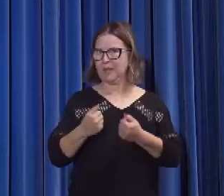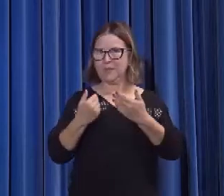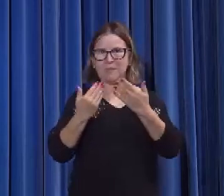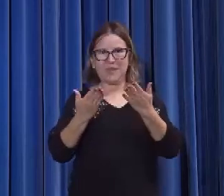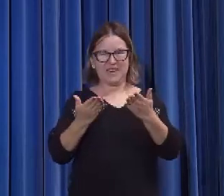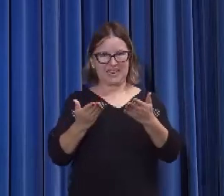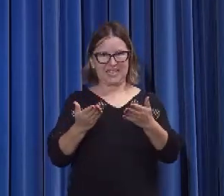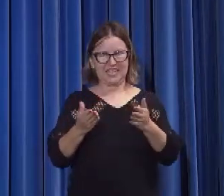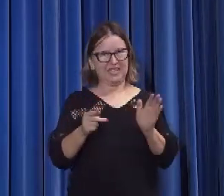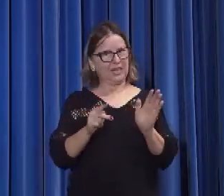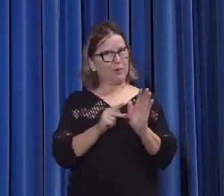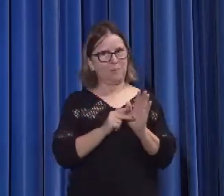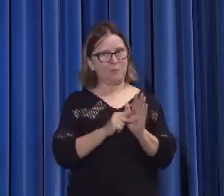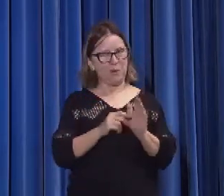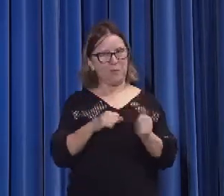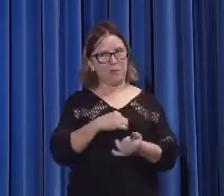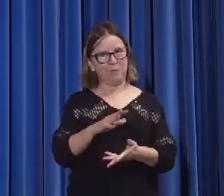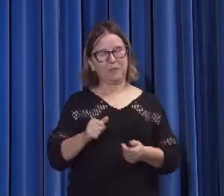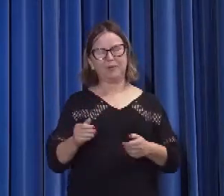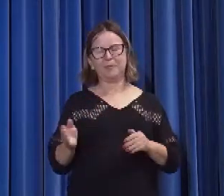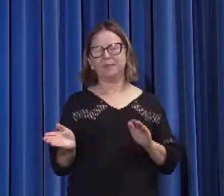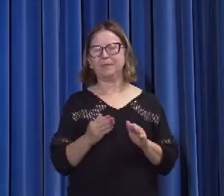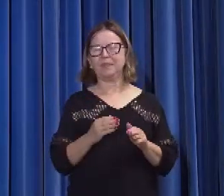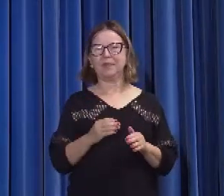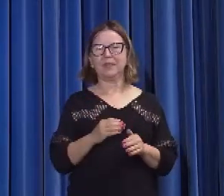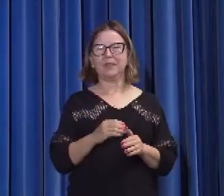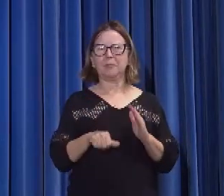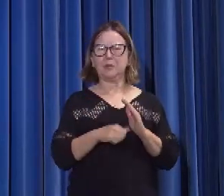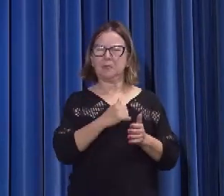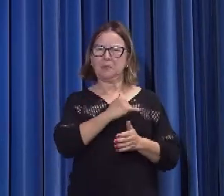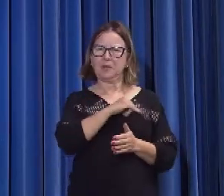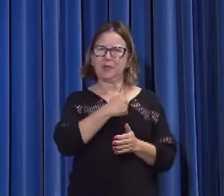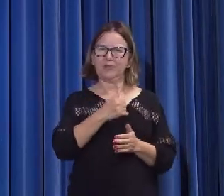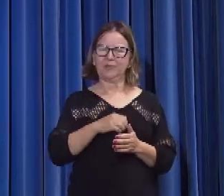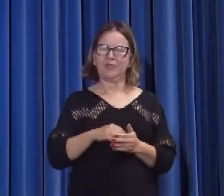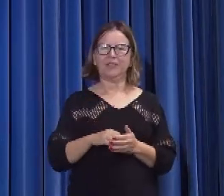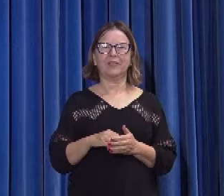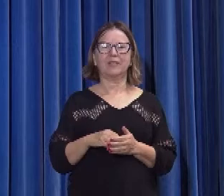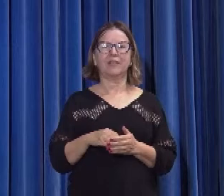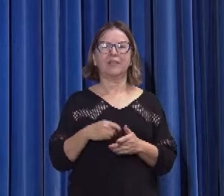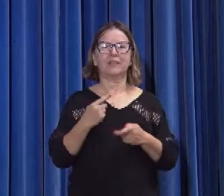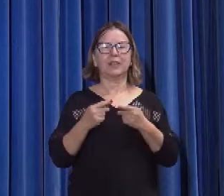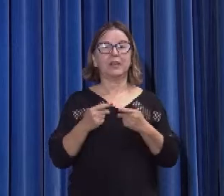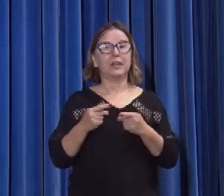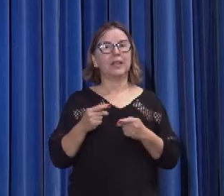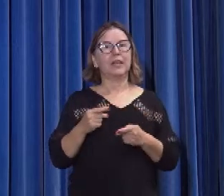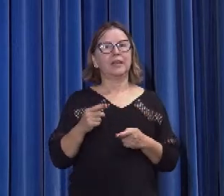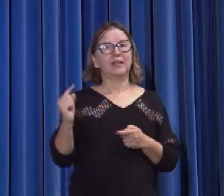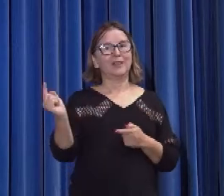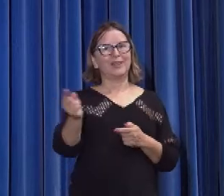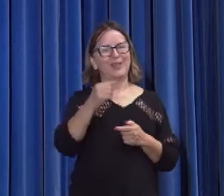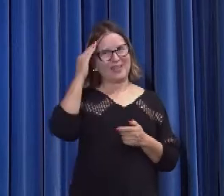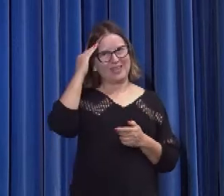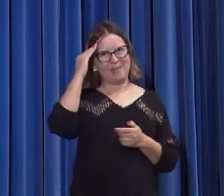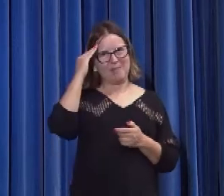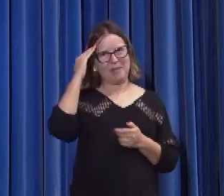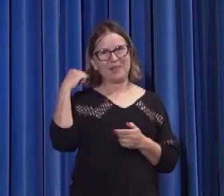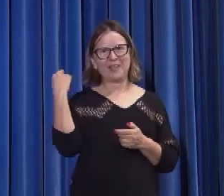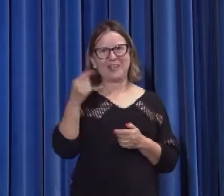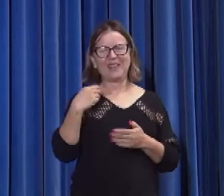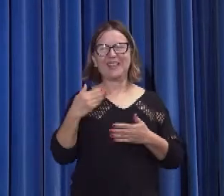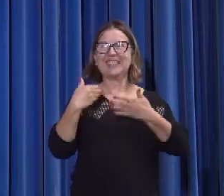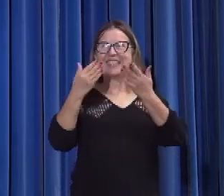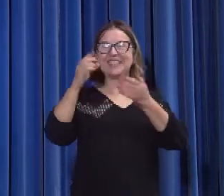5,19, vamos ler. Sabemos que somos de Deus e que o mundo inteiro jaz no